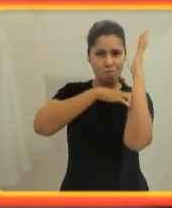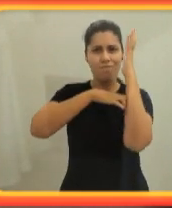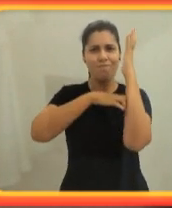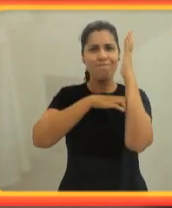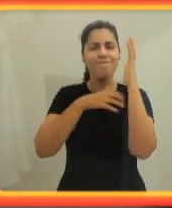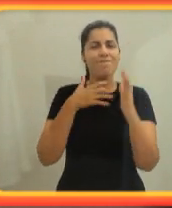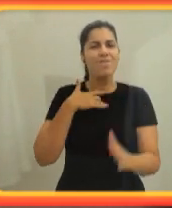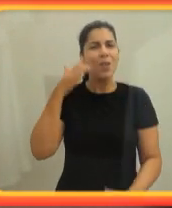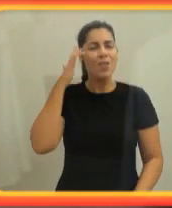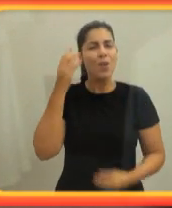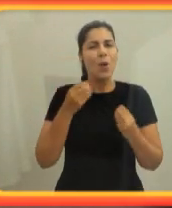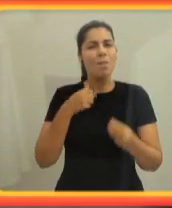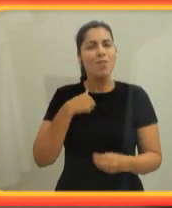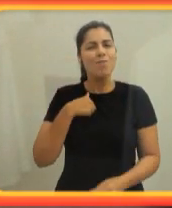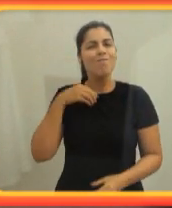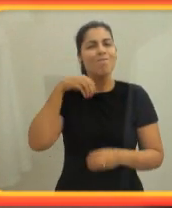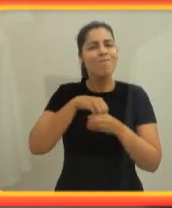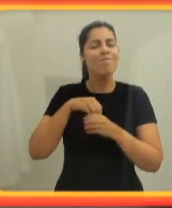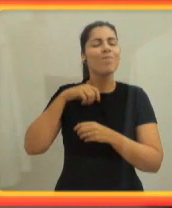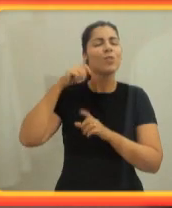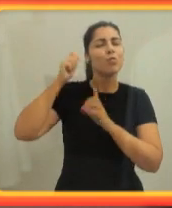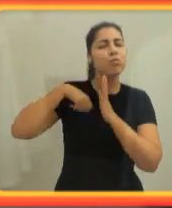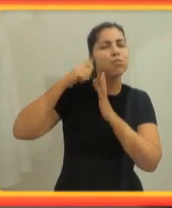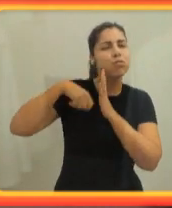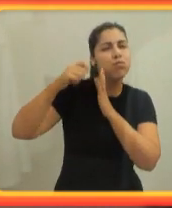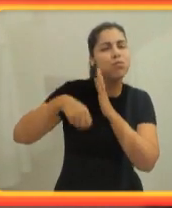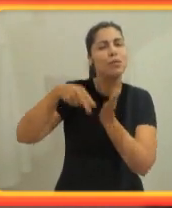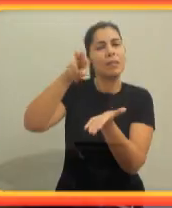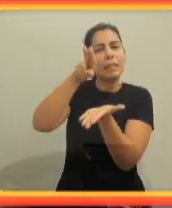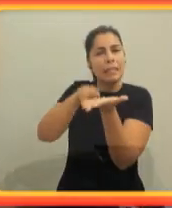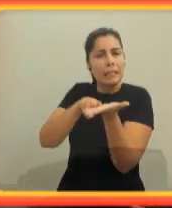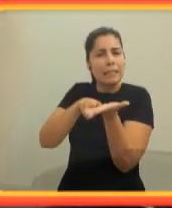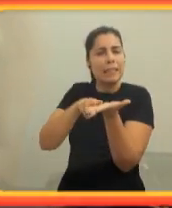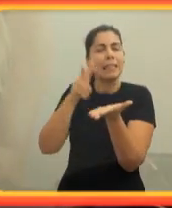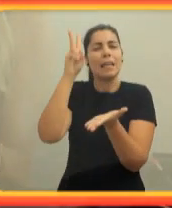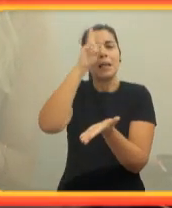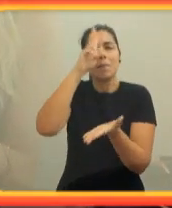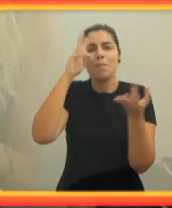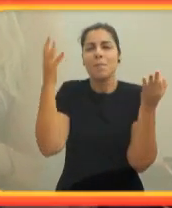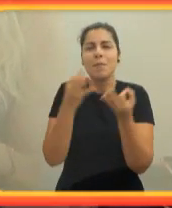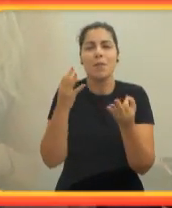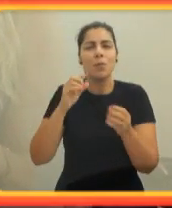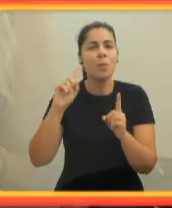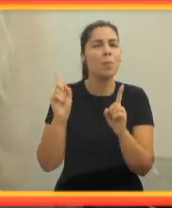girar e girar, até o carro bater numa palmeira.